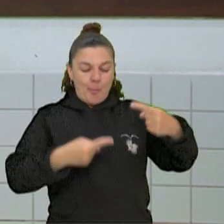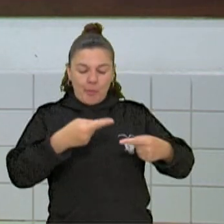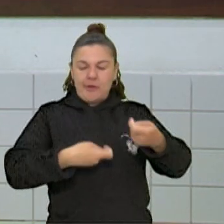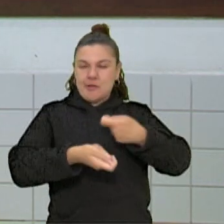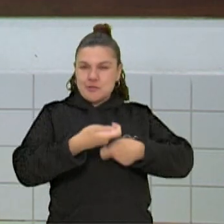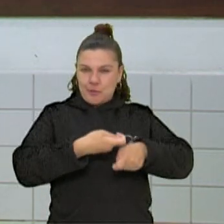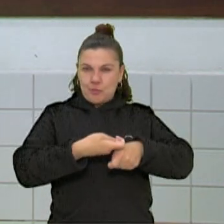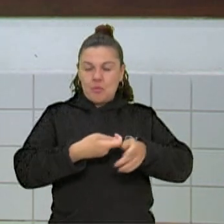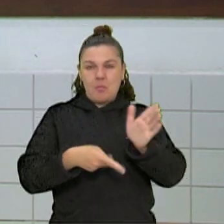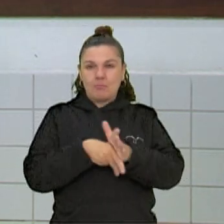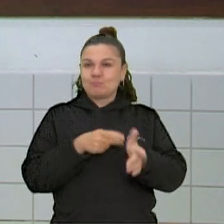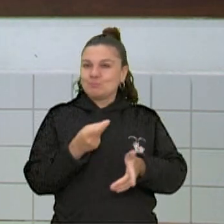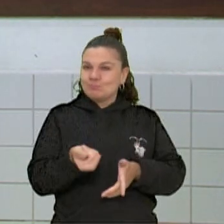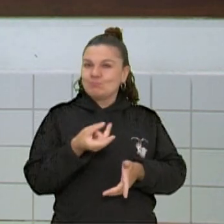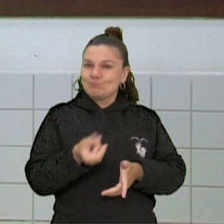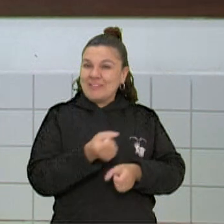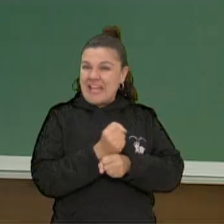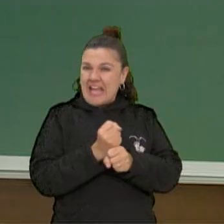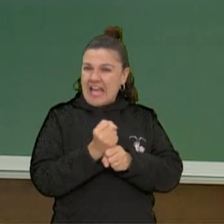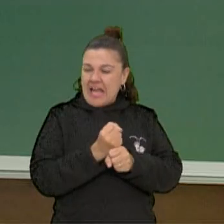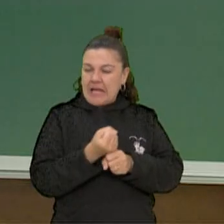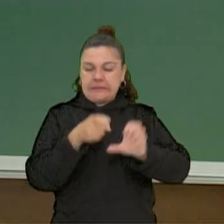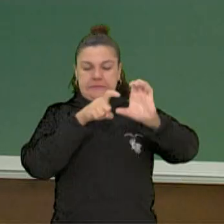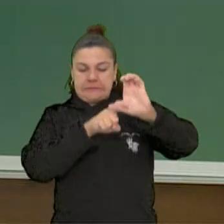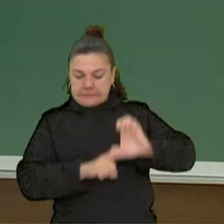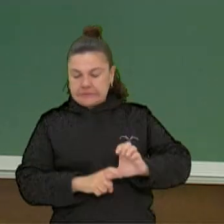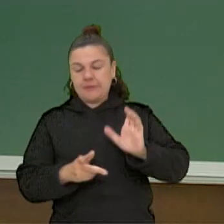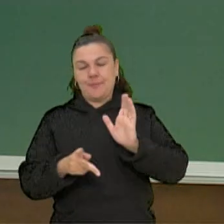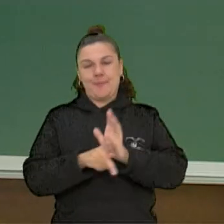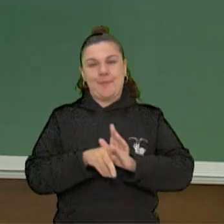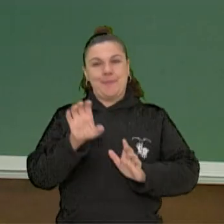africana, por muito tempo, né, traz